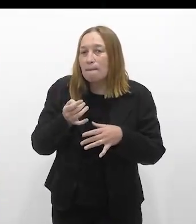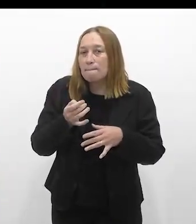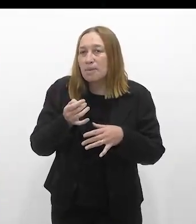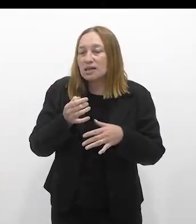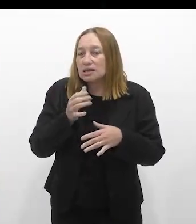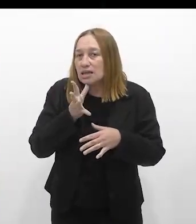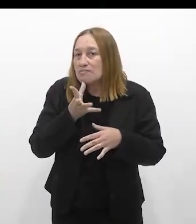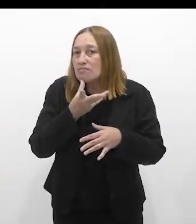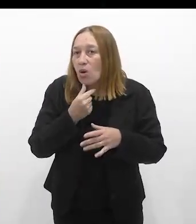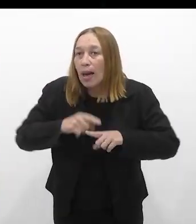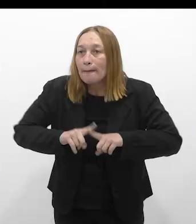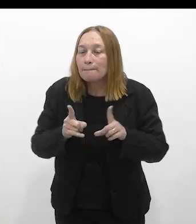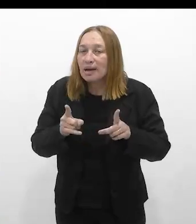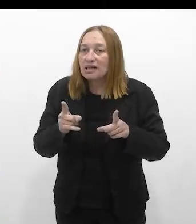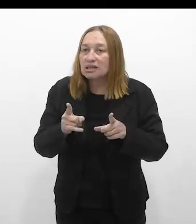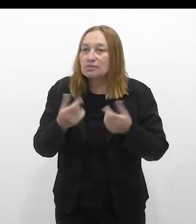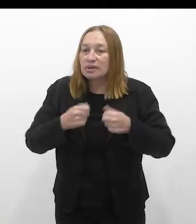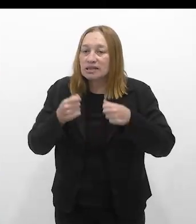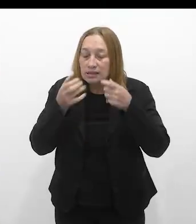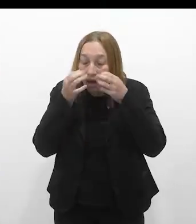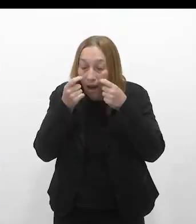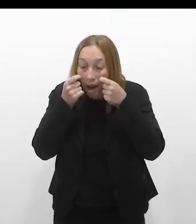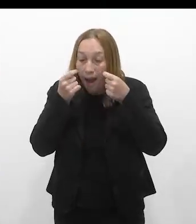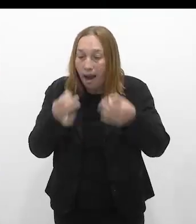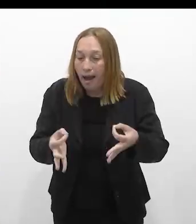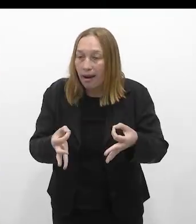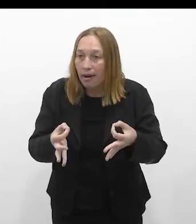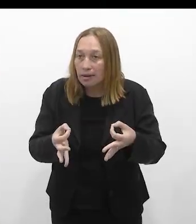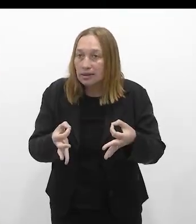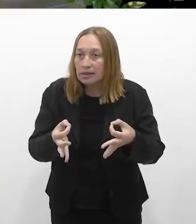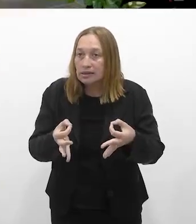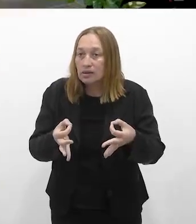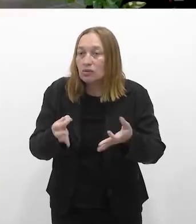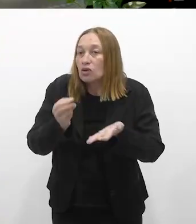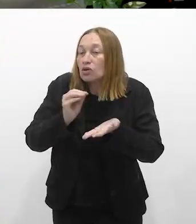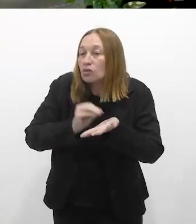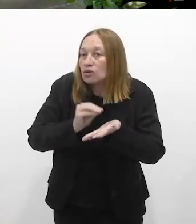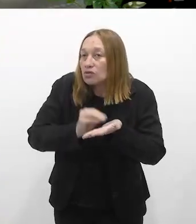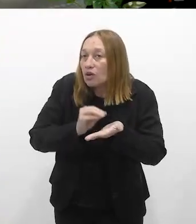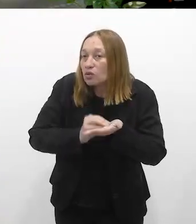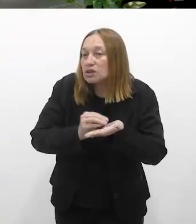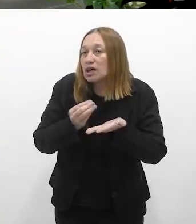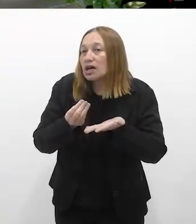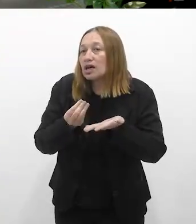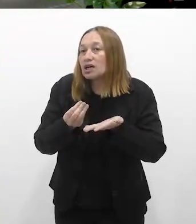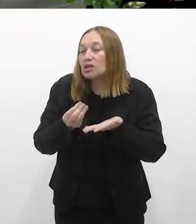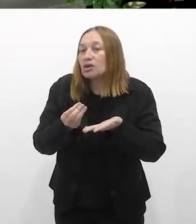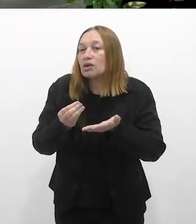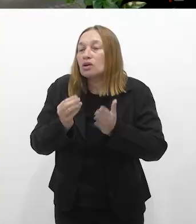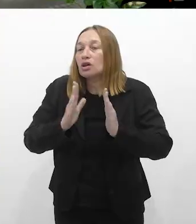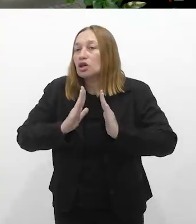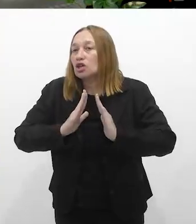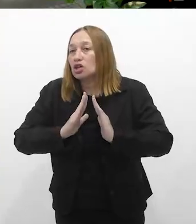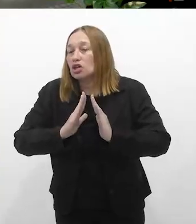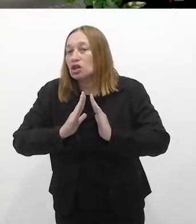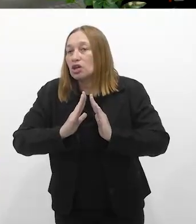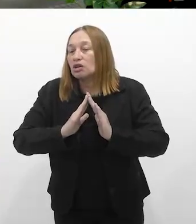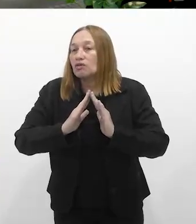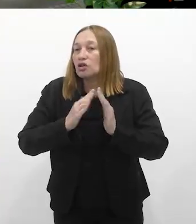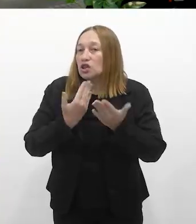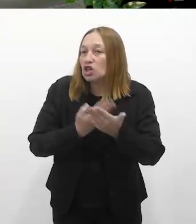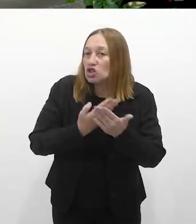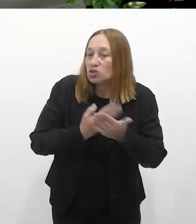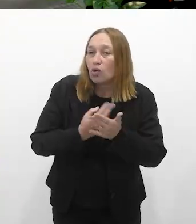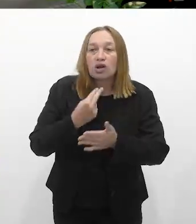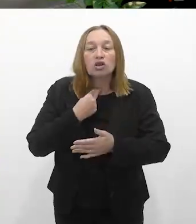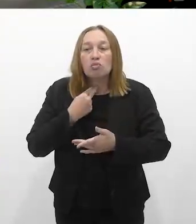pouco mais. Mas a gente tem que acender uma luz de alerta naquela que já começa a faltar muito. Falta o colégio, não